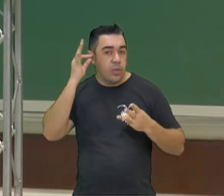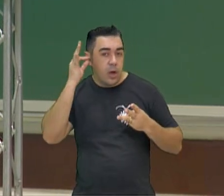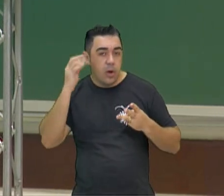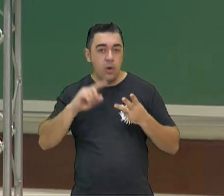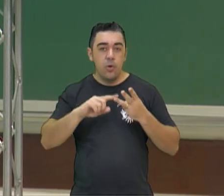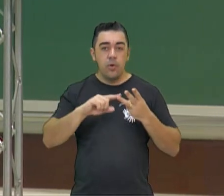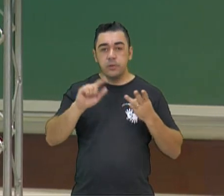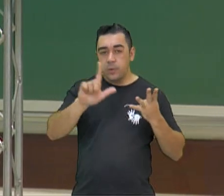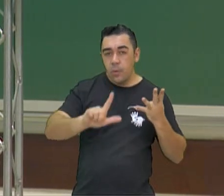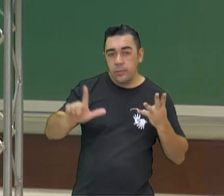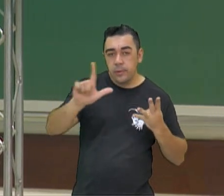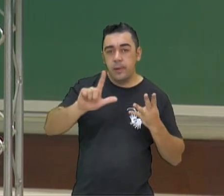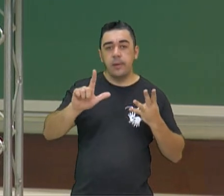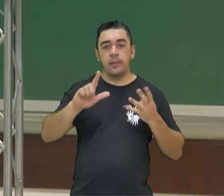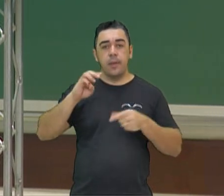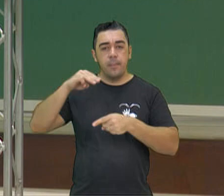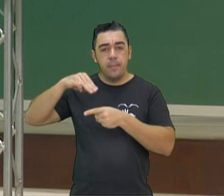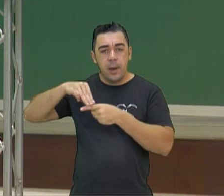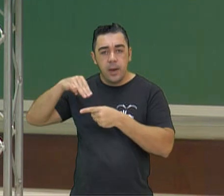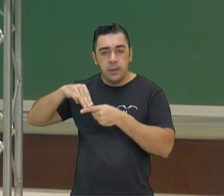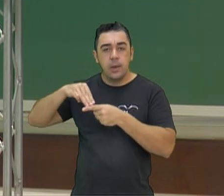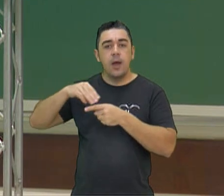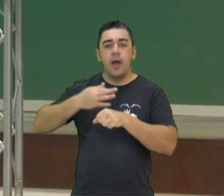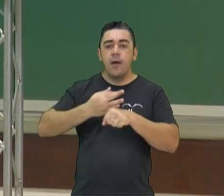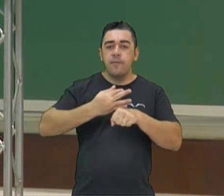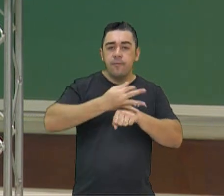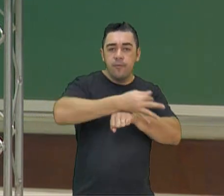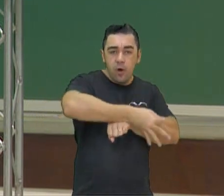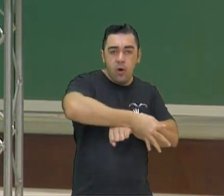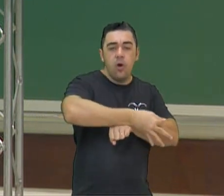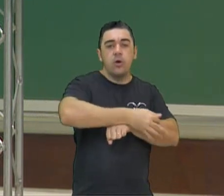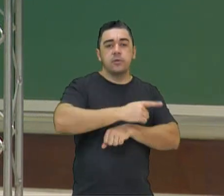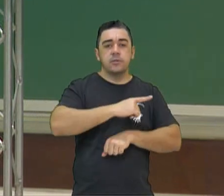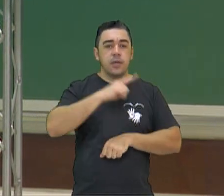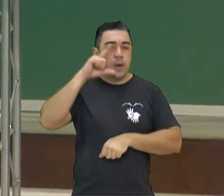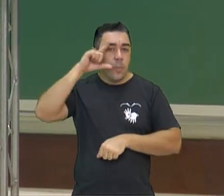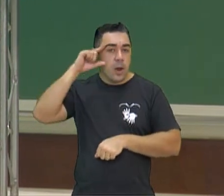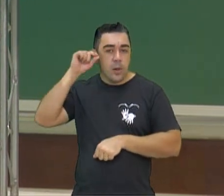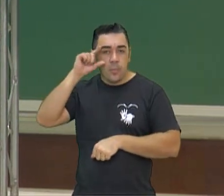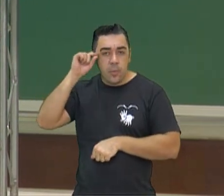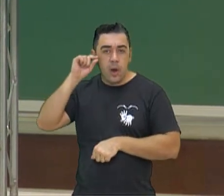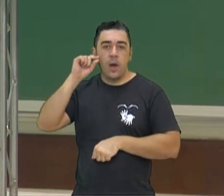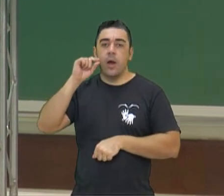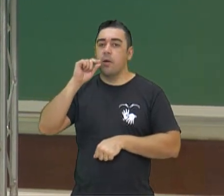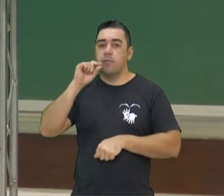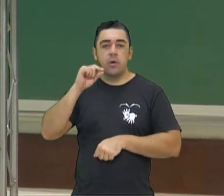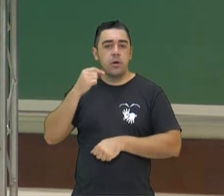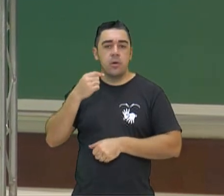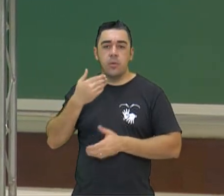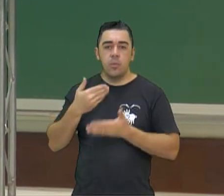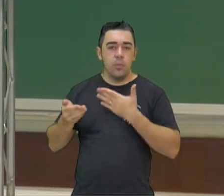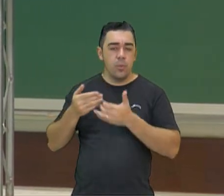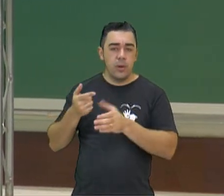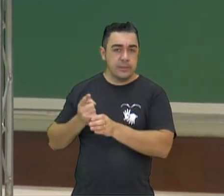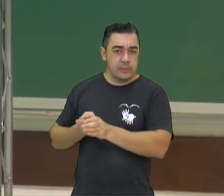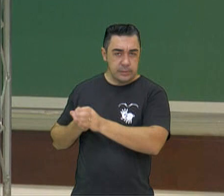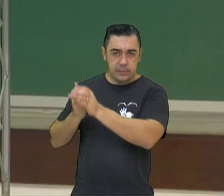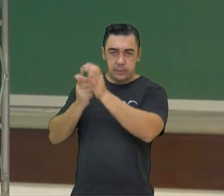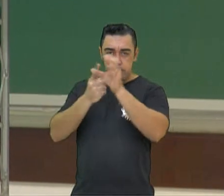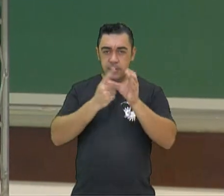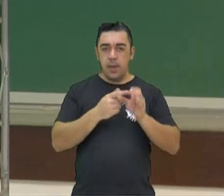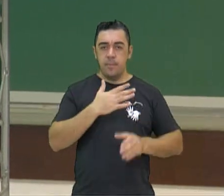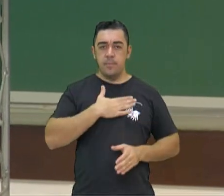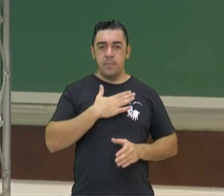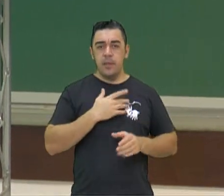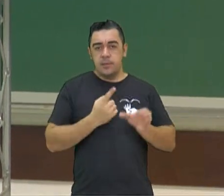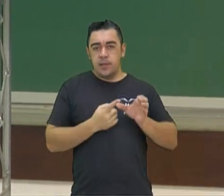de Londrina, de Maringá, Foz do Iguaçu, Guarapuava, Toledo, como eu já falei anteriormente, é a minha terra